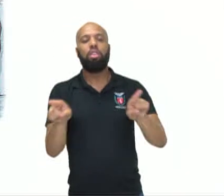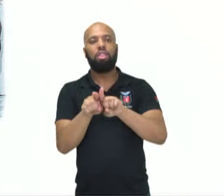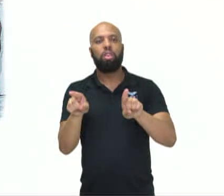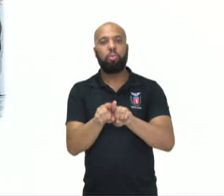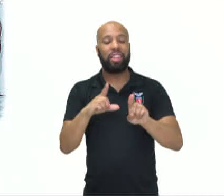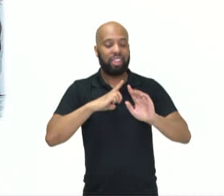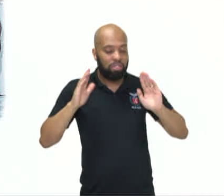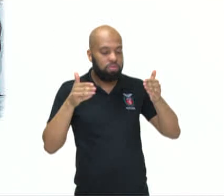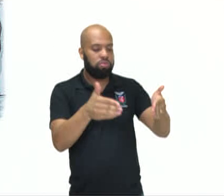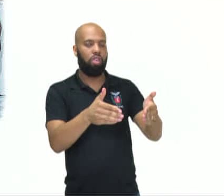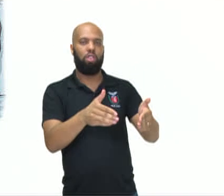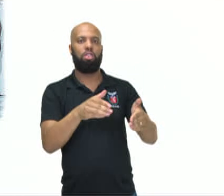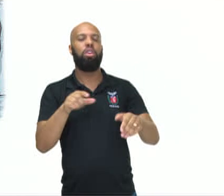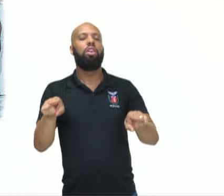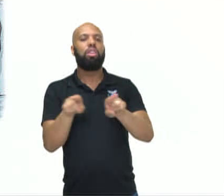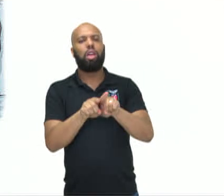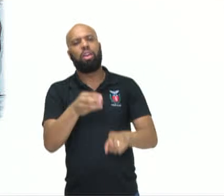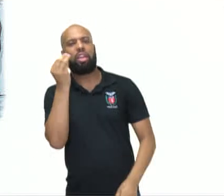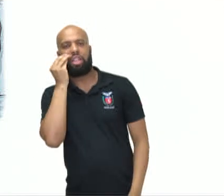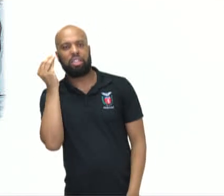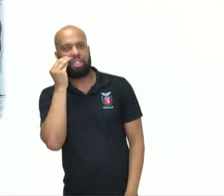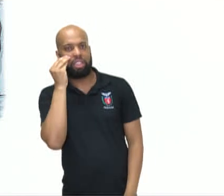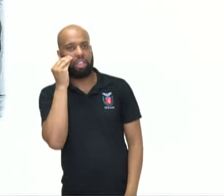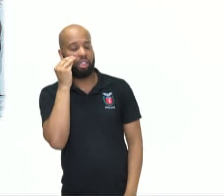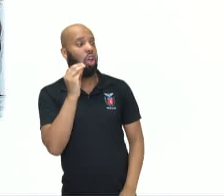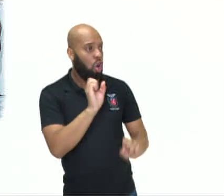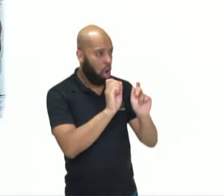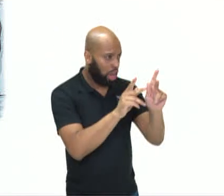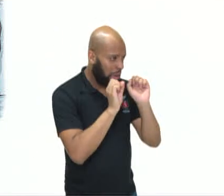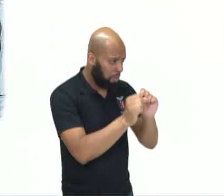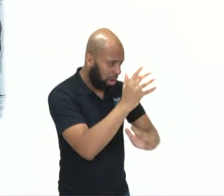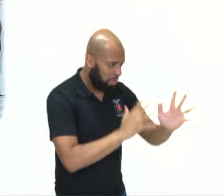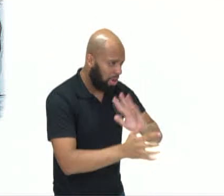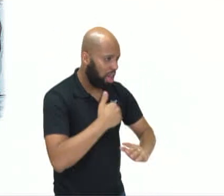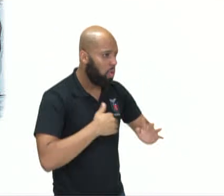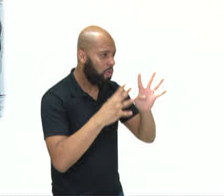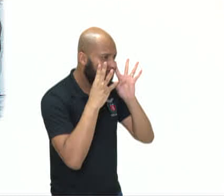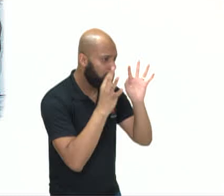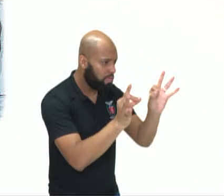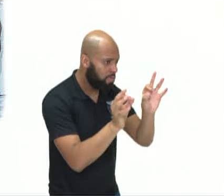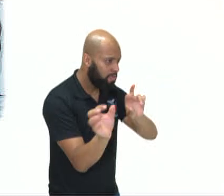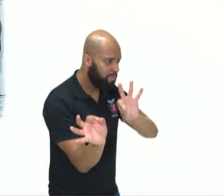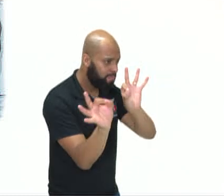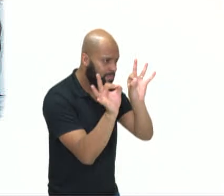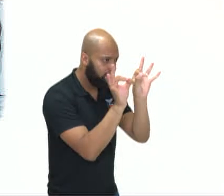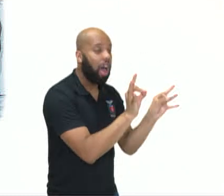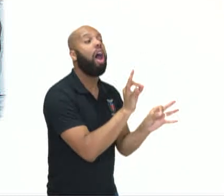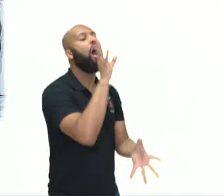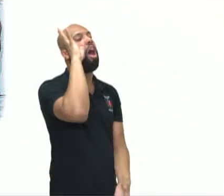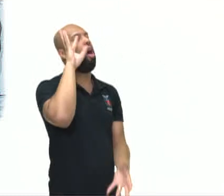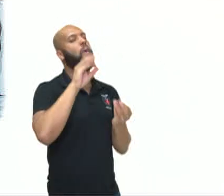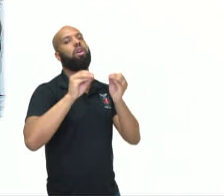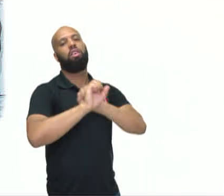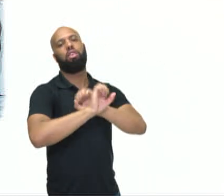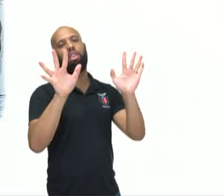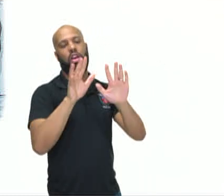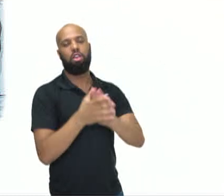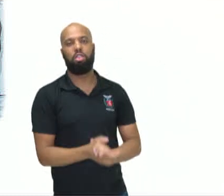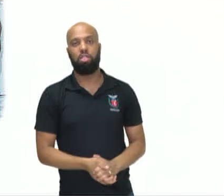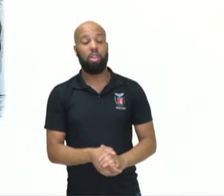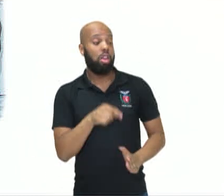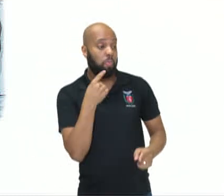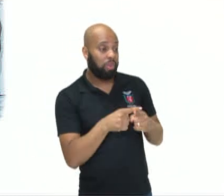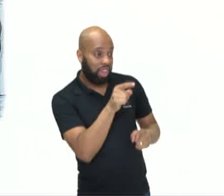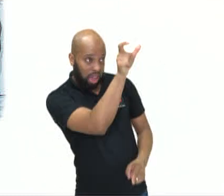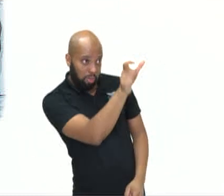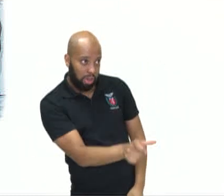ter foco, procure dar atenção ao que está sendo falado para compreender corretamente a mensagem. Faça a pessoa